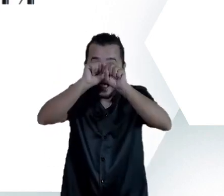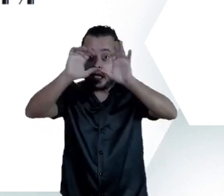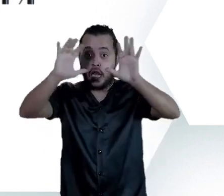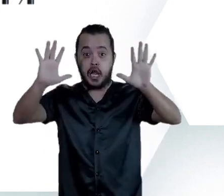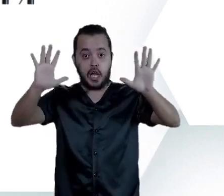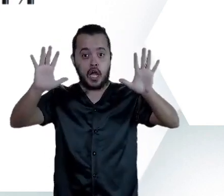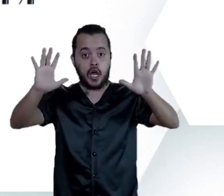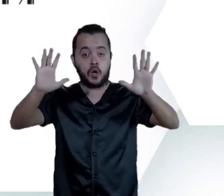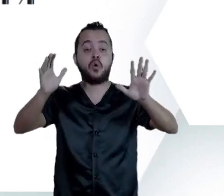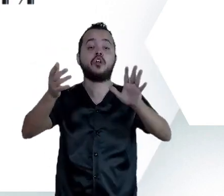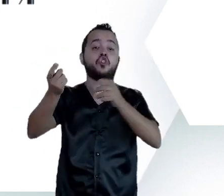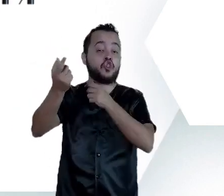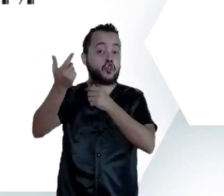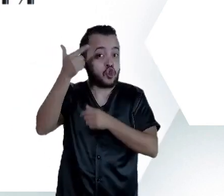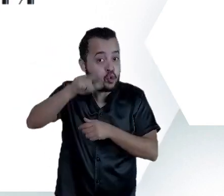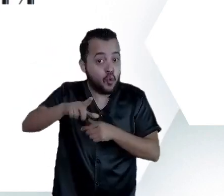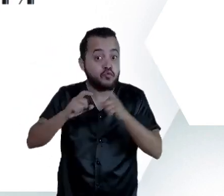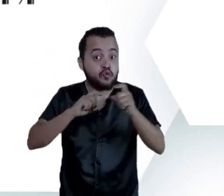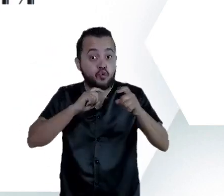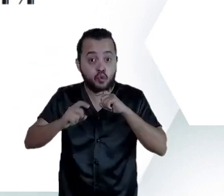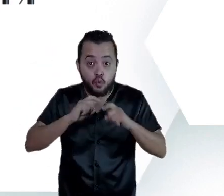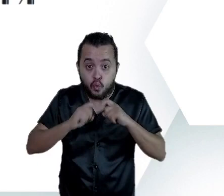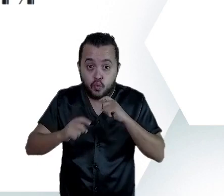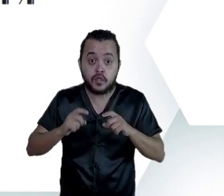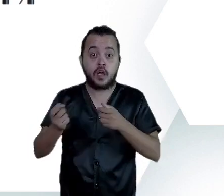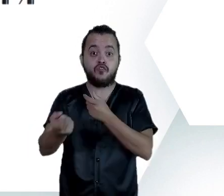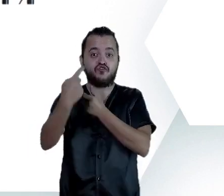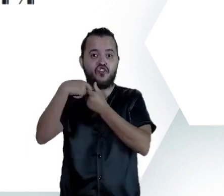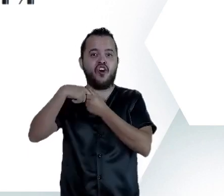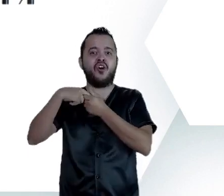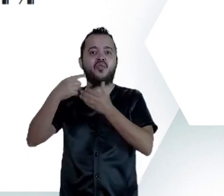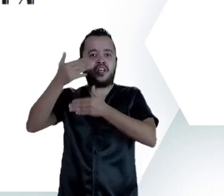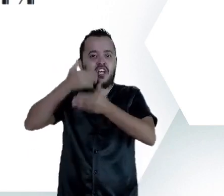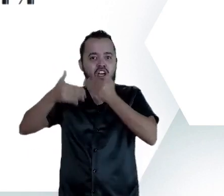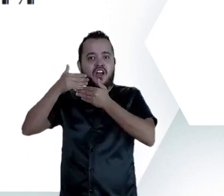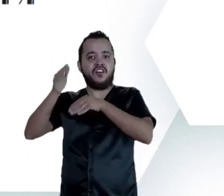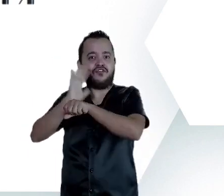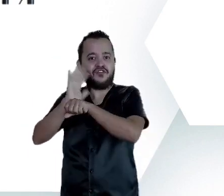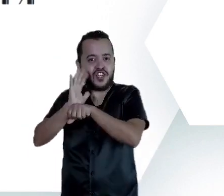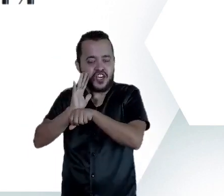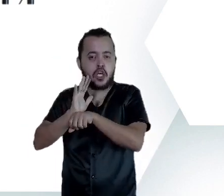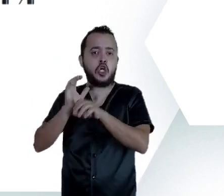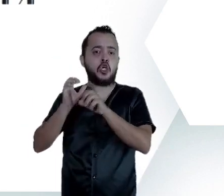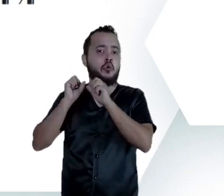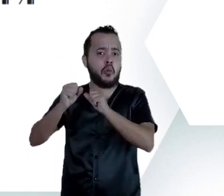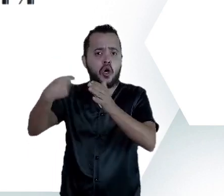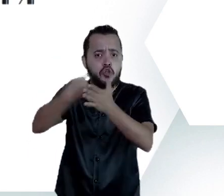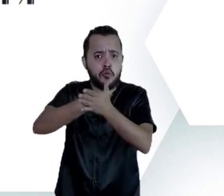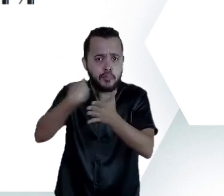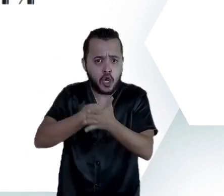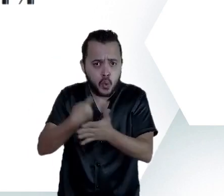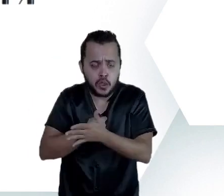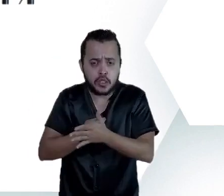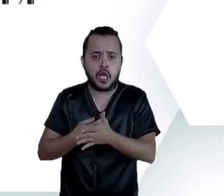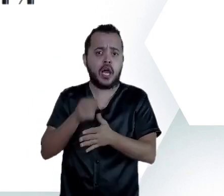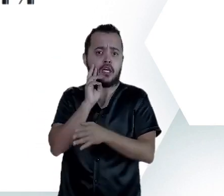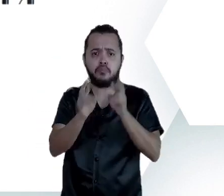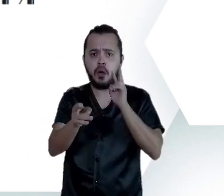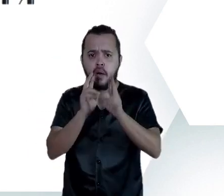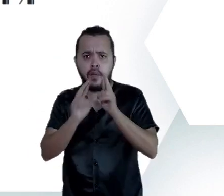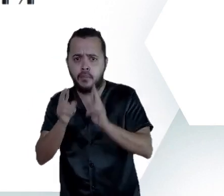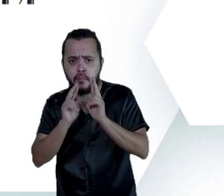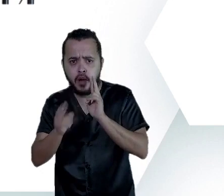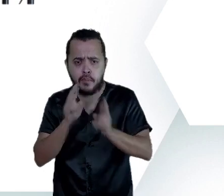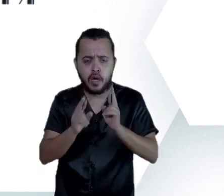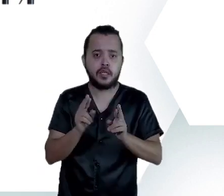claro. Volto a repetir, alguma dúvida pode voltar o vídeo, solicitar aqui, tá? Que a gente está aqui justamente para esclarecer